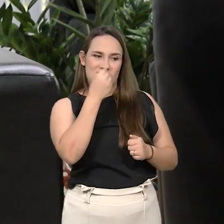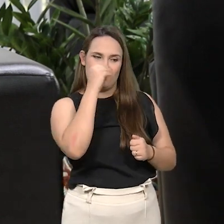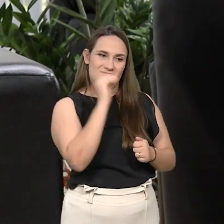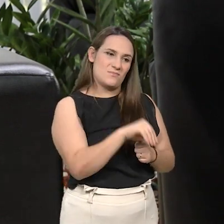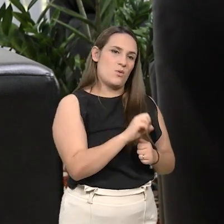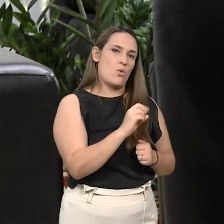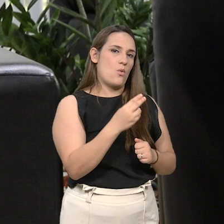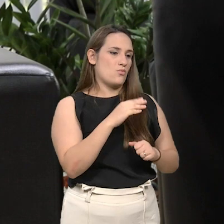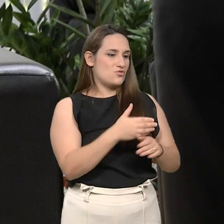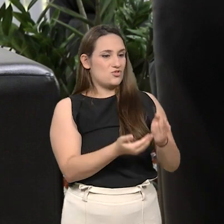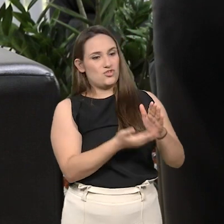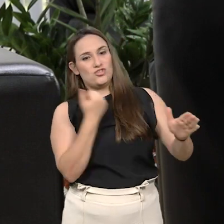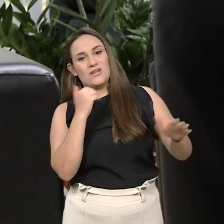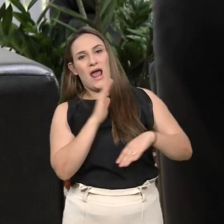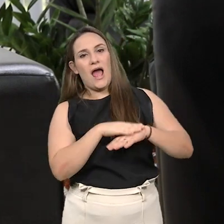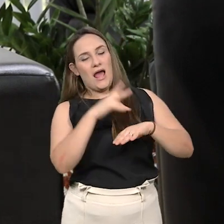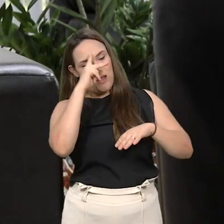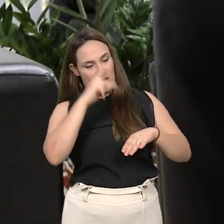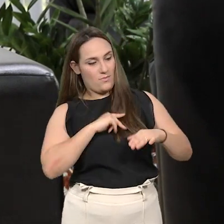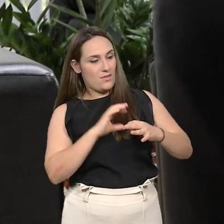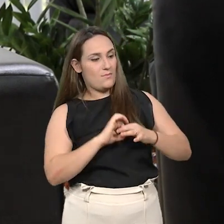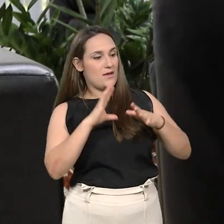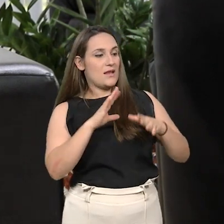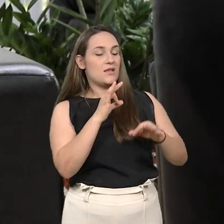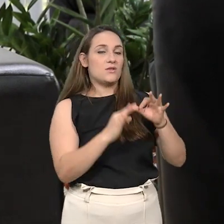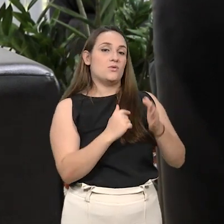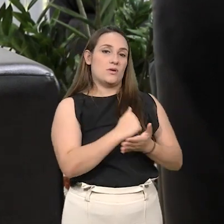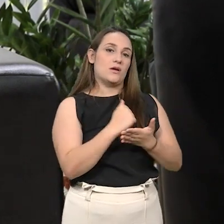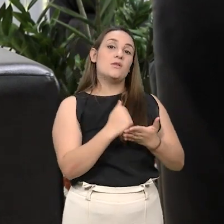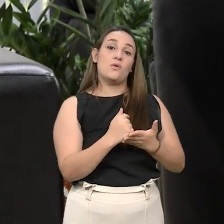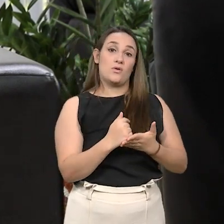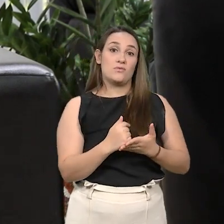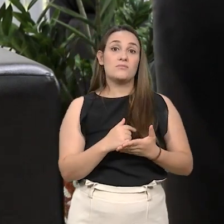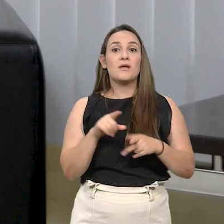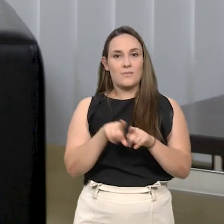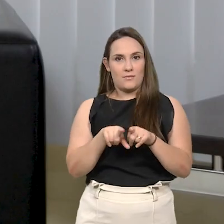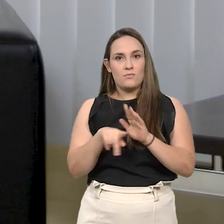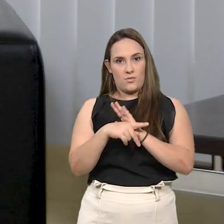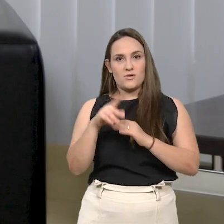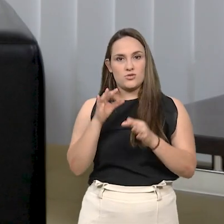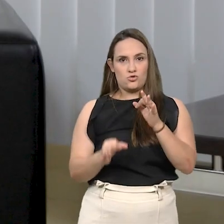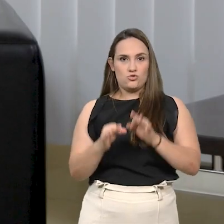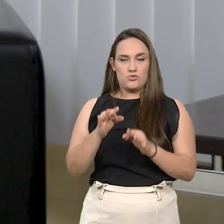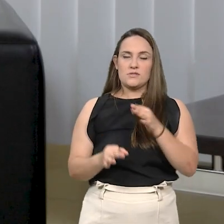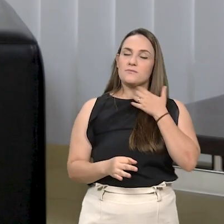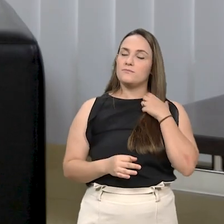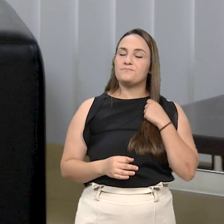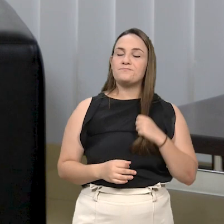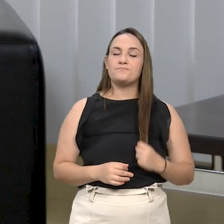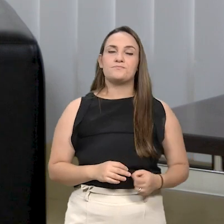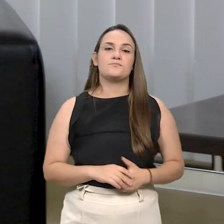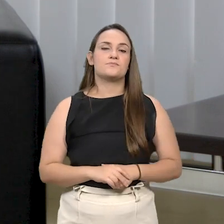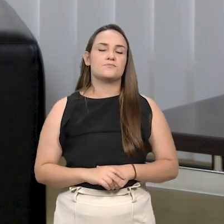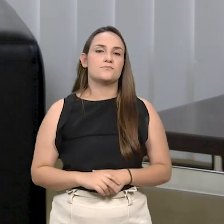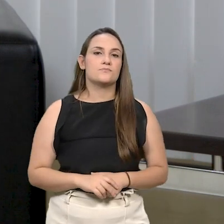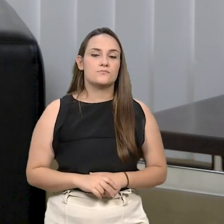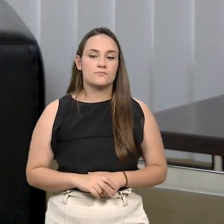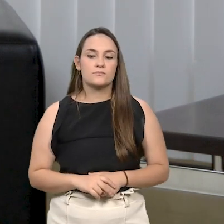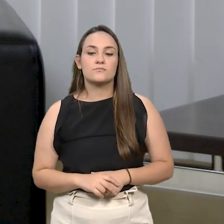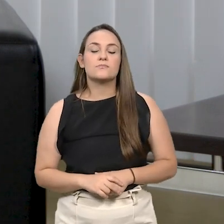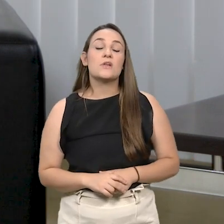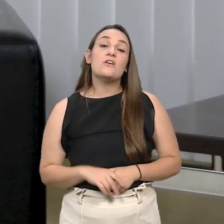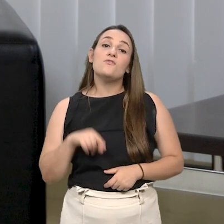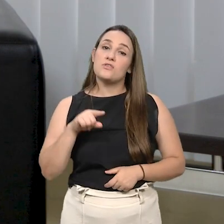e a autonomia dos cartórios e dos magistrados. Certo. E o senhor falou já no primeiro bloco, mas vamos